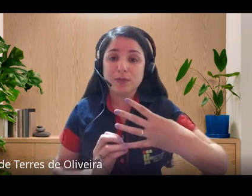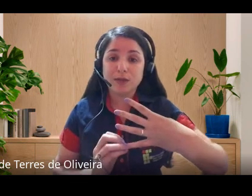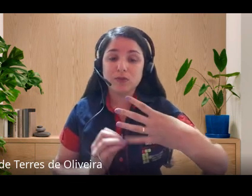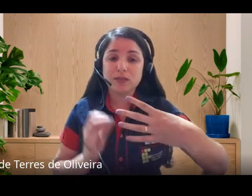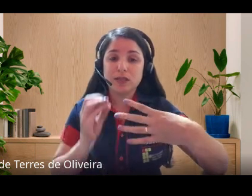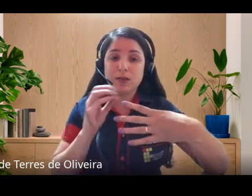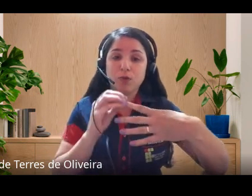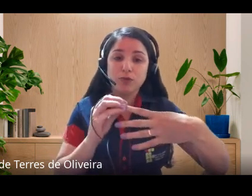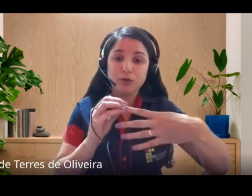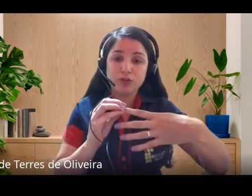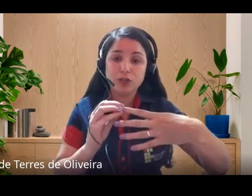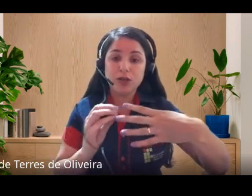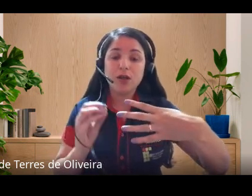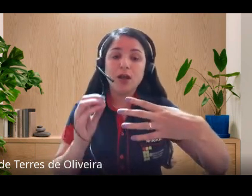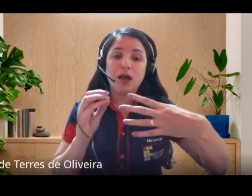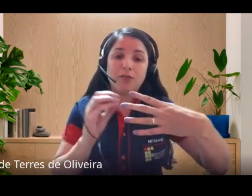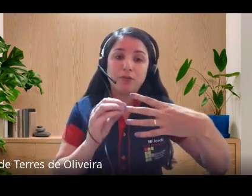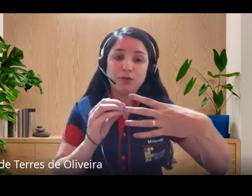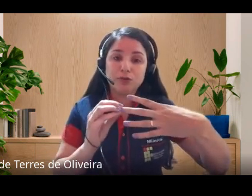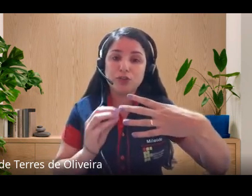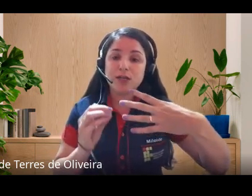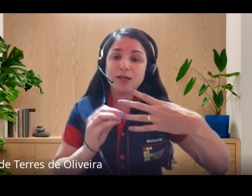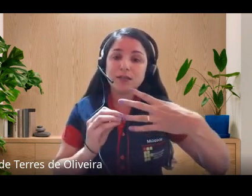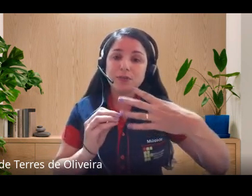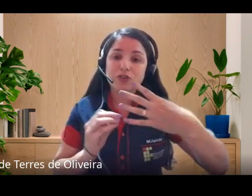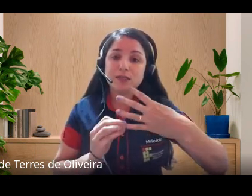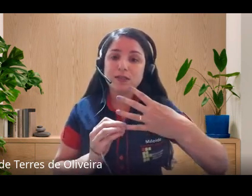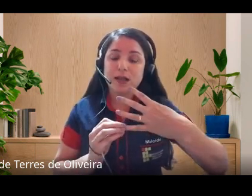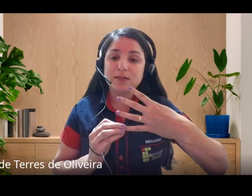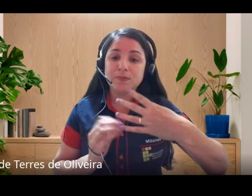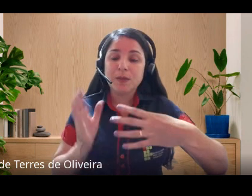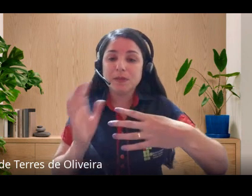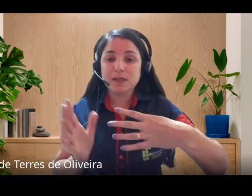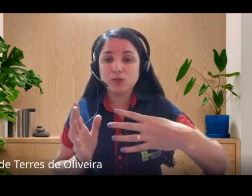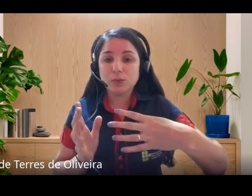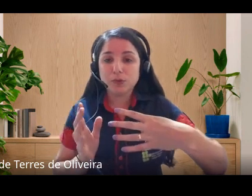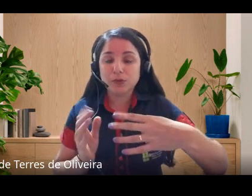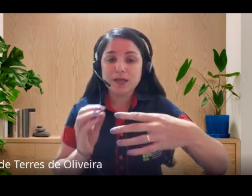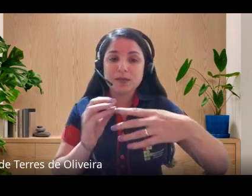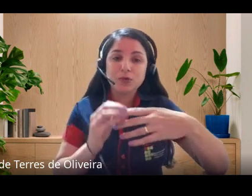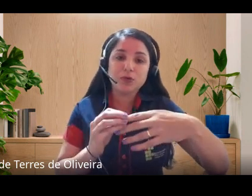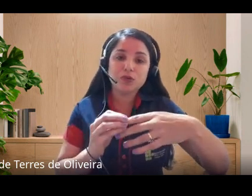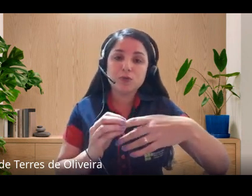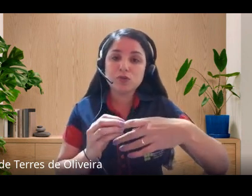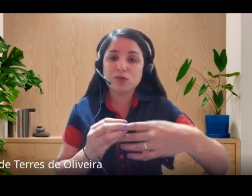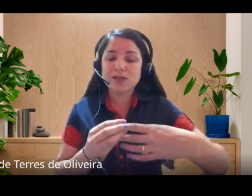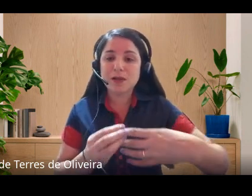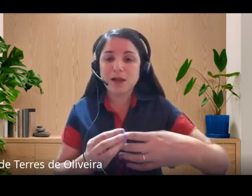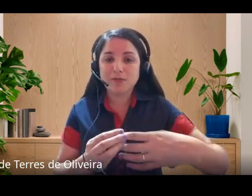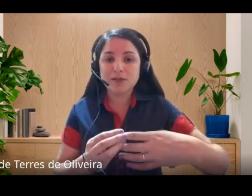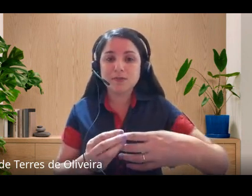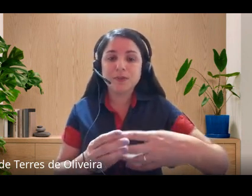4 aspectos, que seria a morfologia, a fonologia, a semântica e a sintaxe. Pensando no português, a morfologia é o estudo